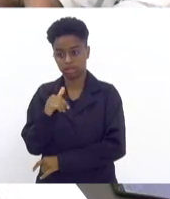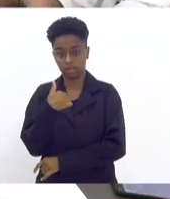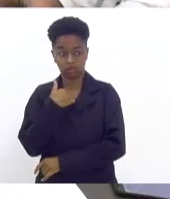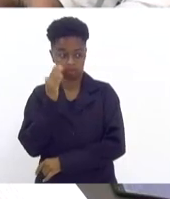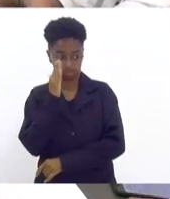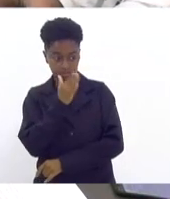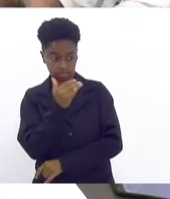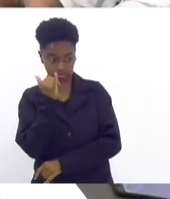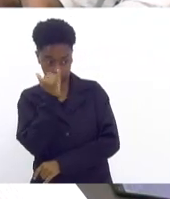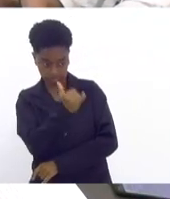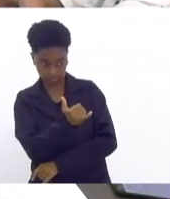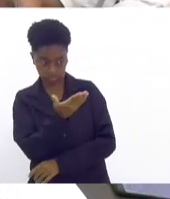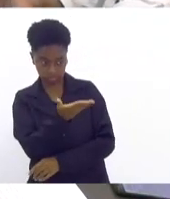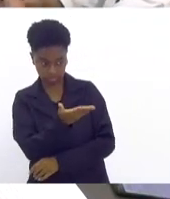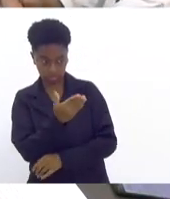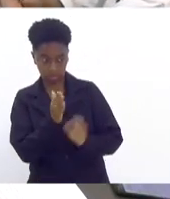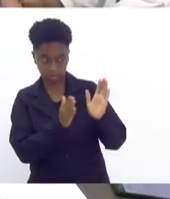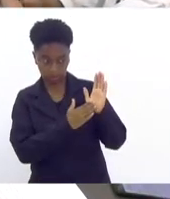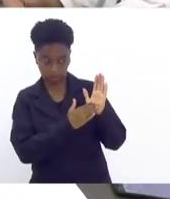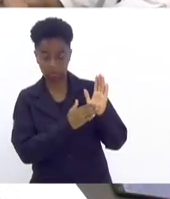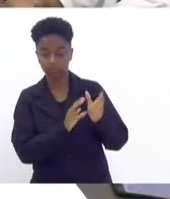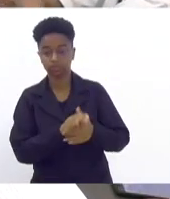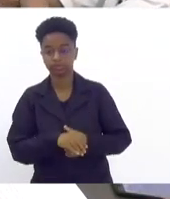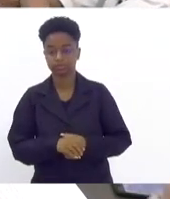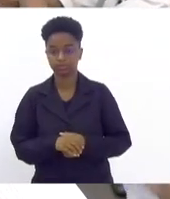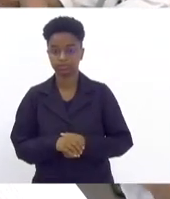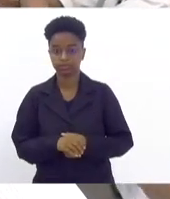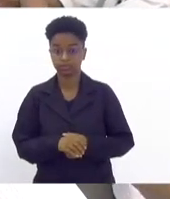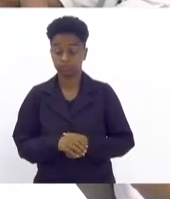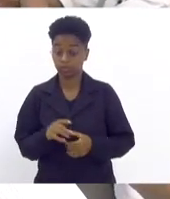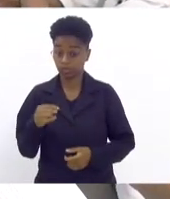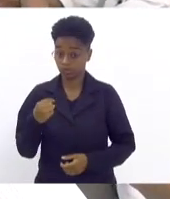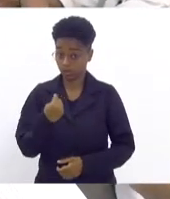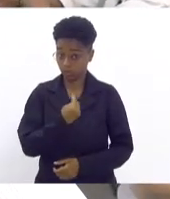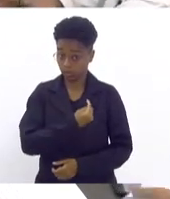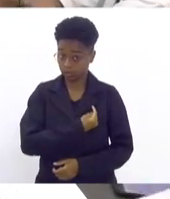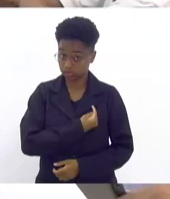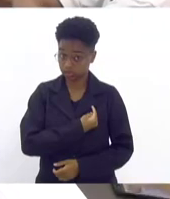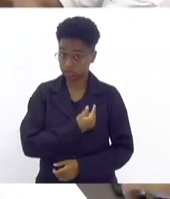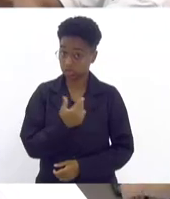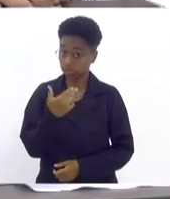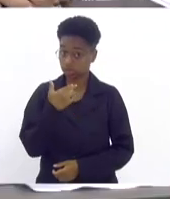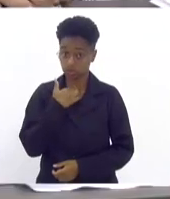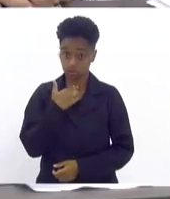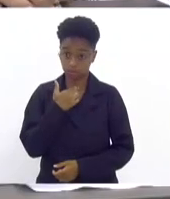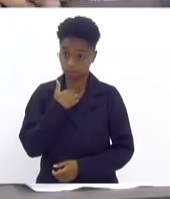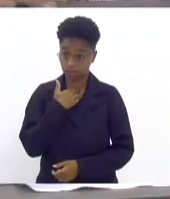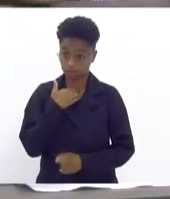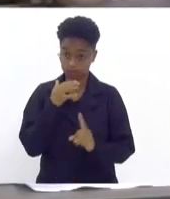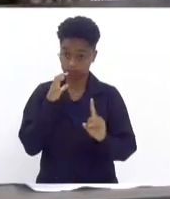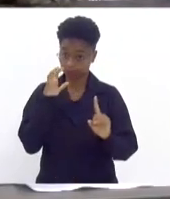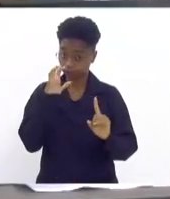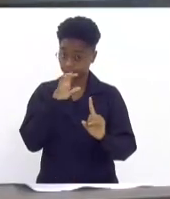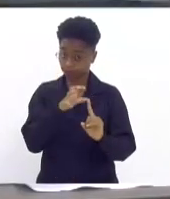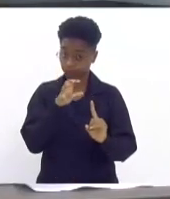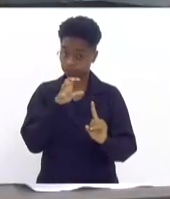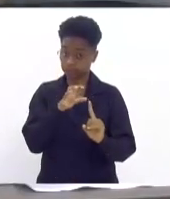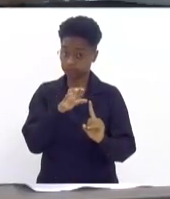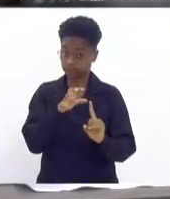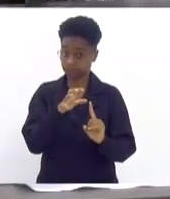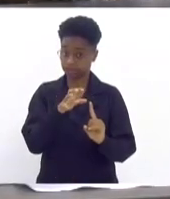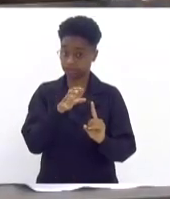Excelência. Propositivo, que é o seguinte: nós não podemos interferir numa concessão